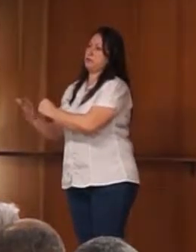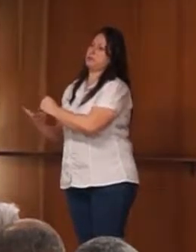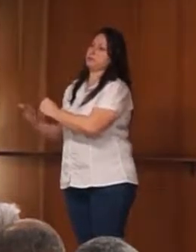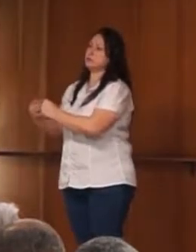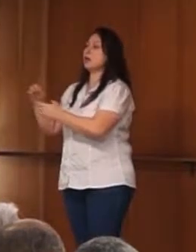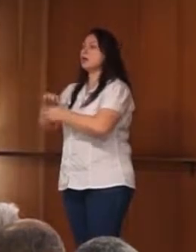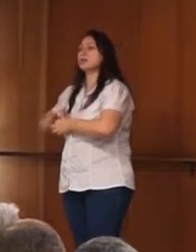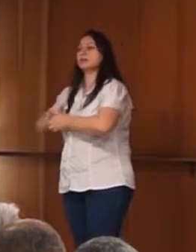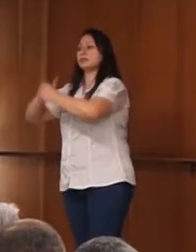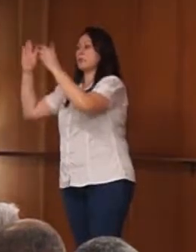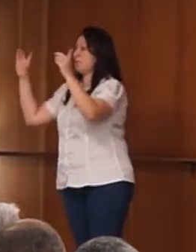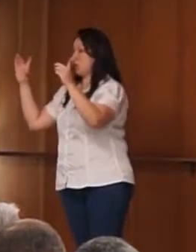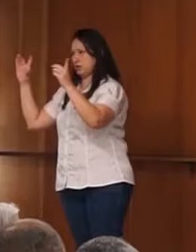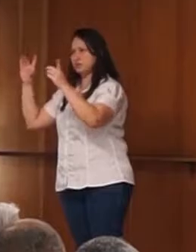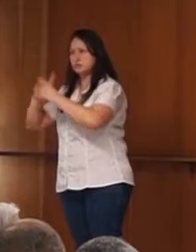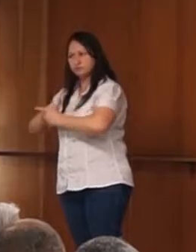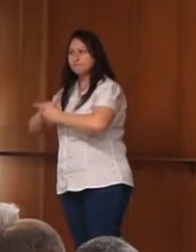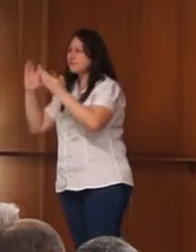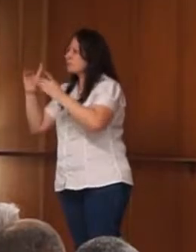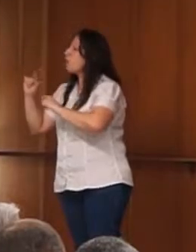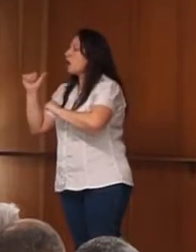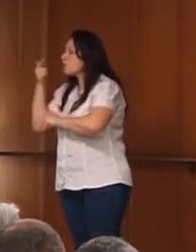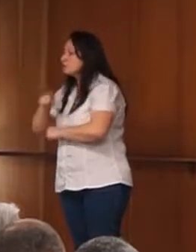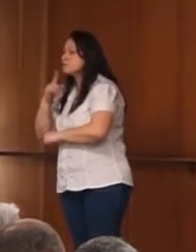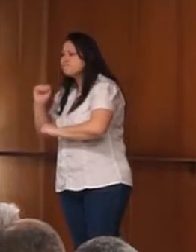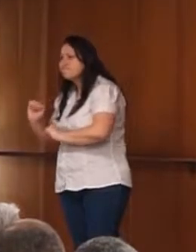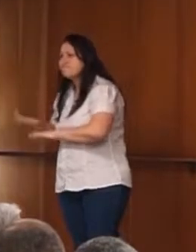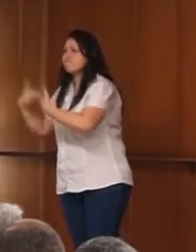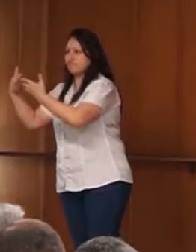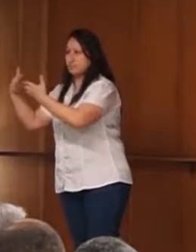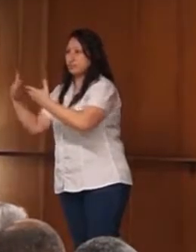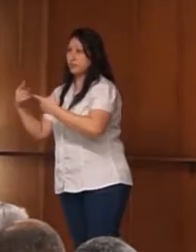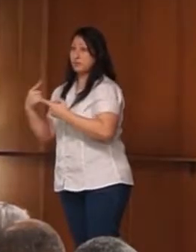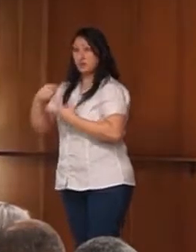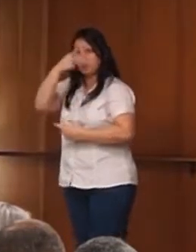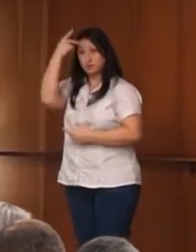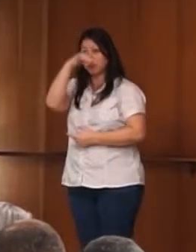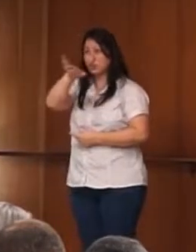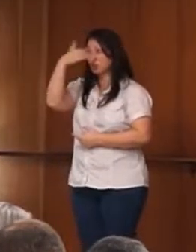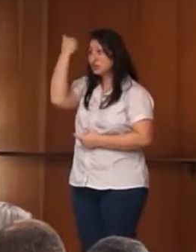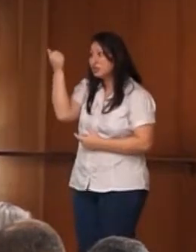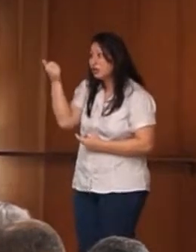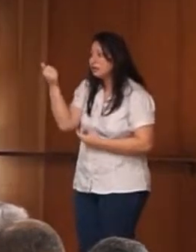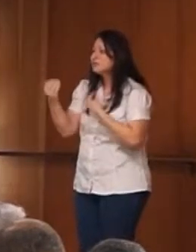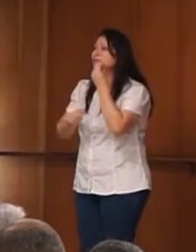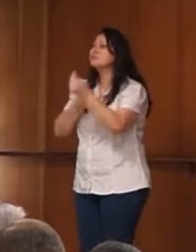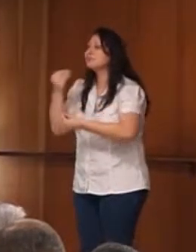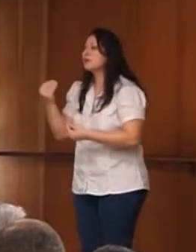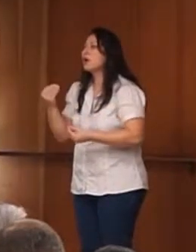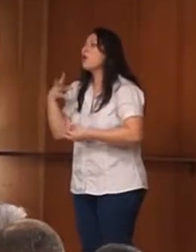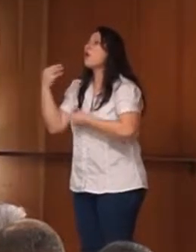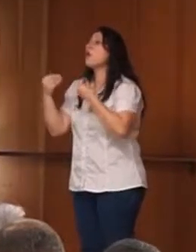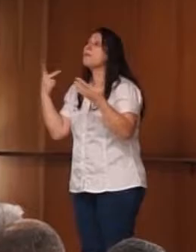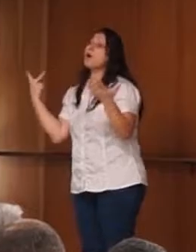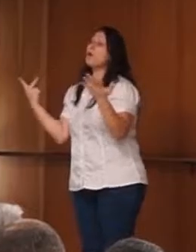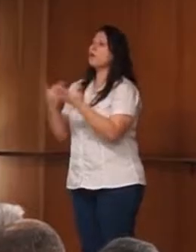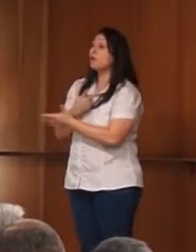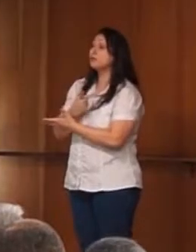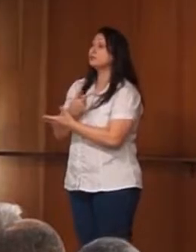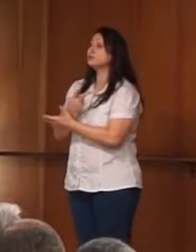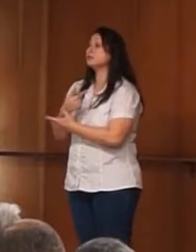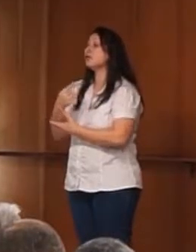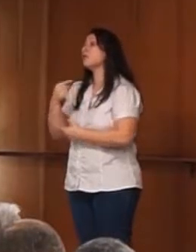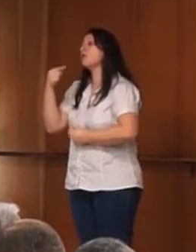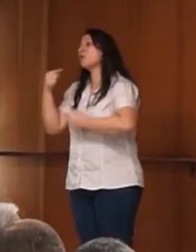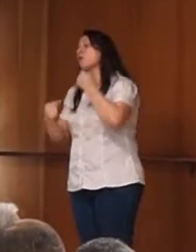pessoas também esquecem isso. Quer dizer, quando nós poderíamos ter, de fato, um eco no âmbito de